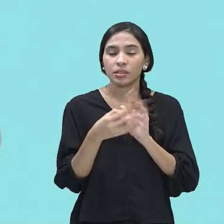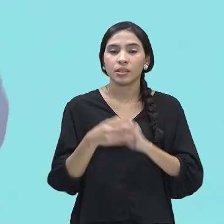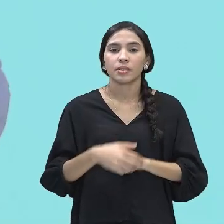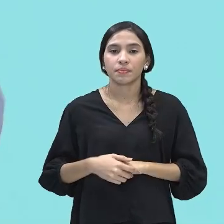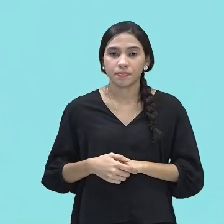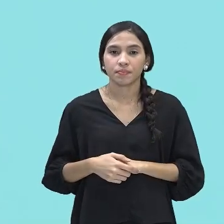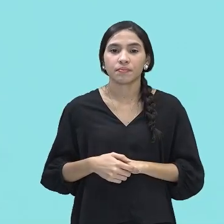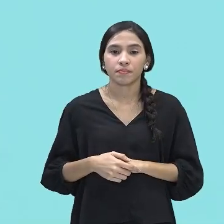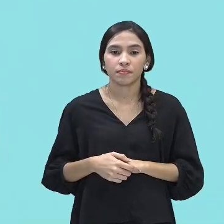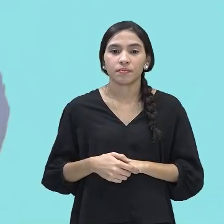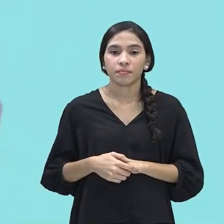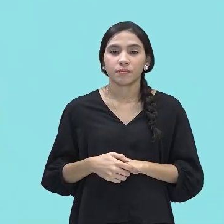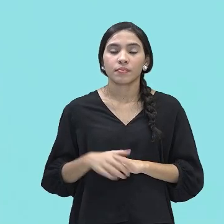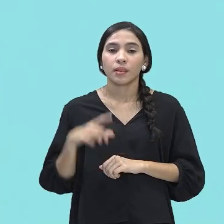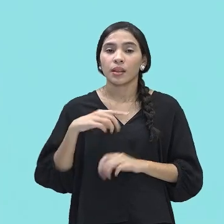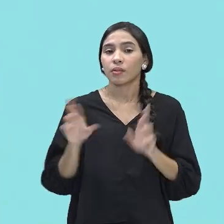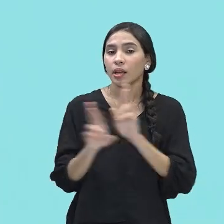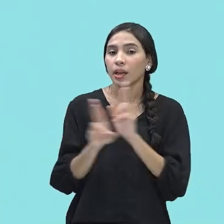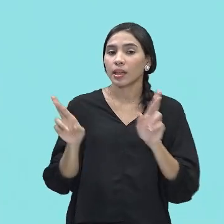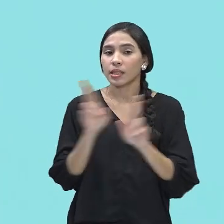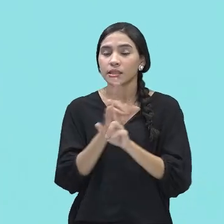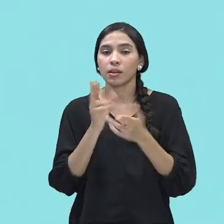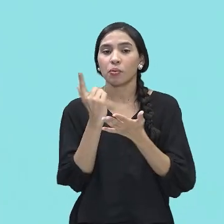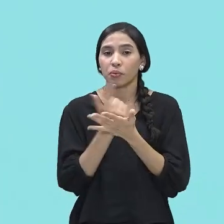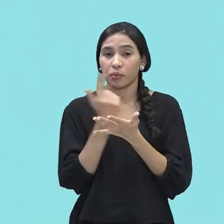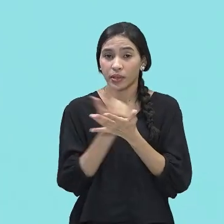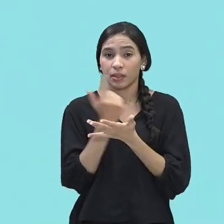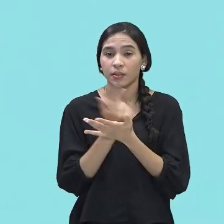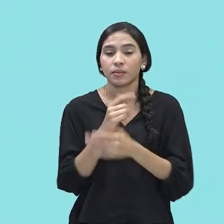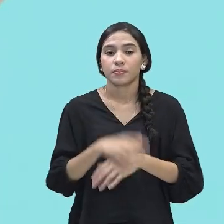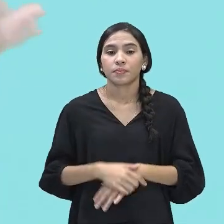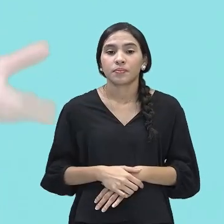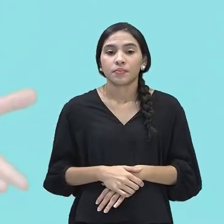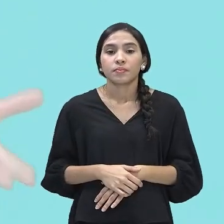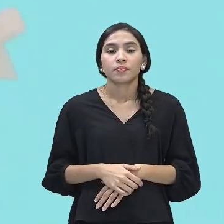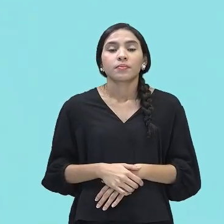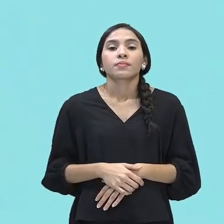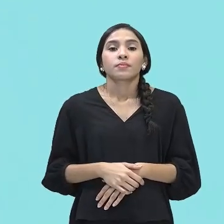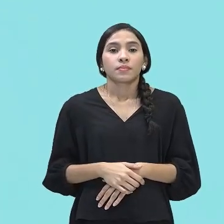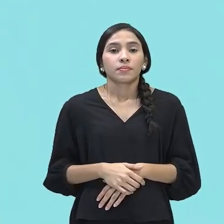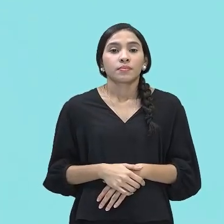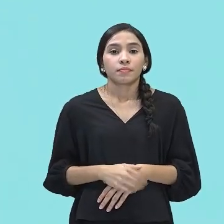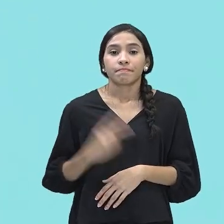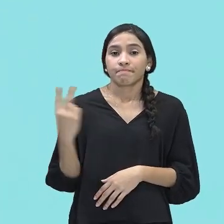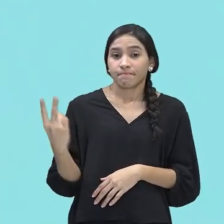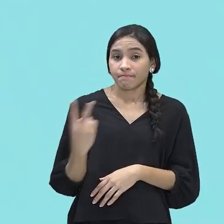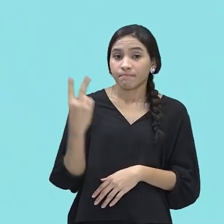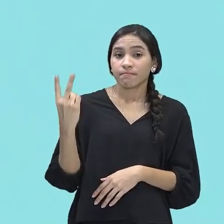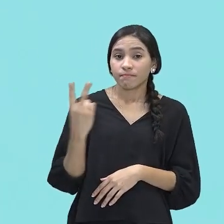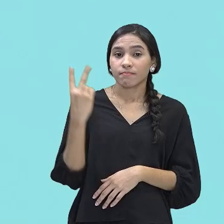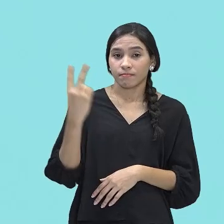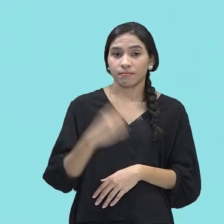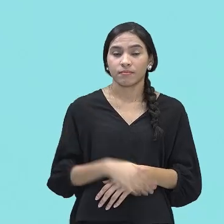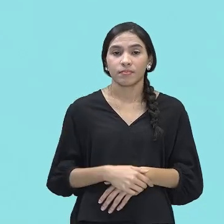Lispector relacionado a este livro, né? Olha só, é um alto valor, né?